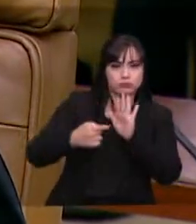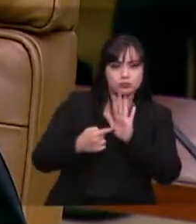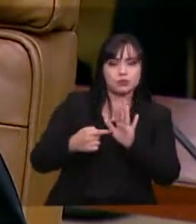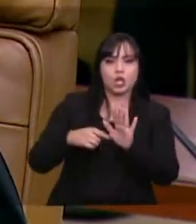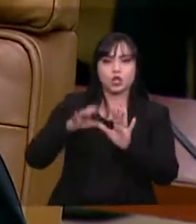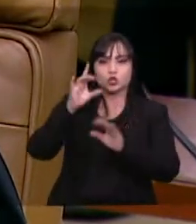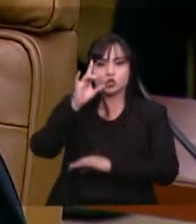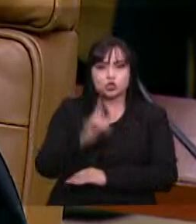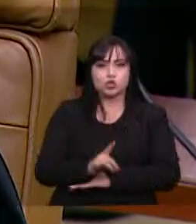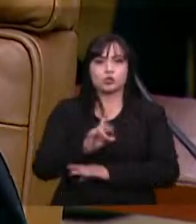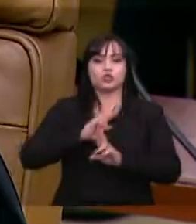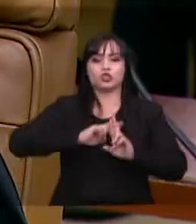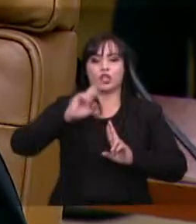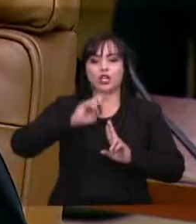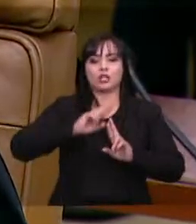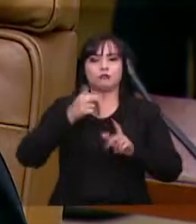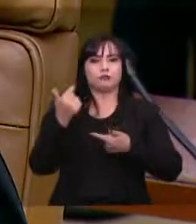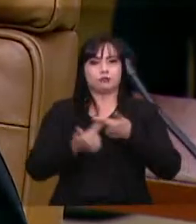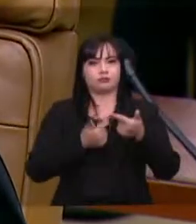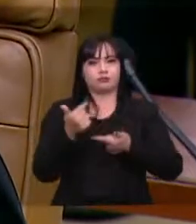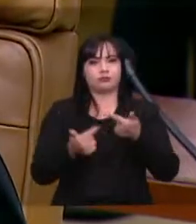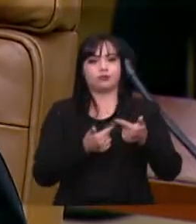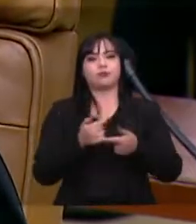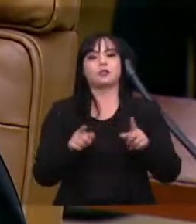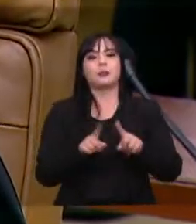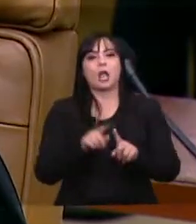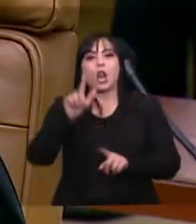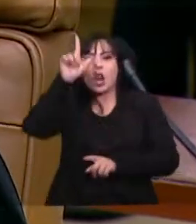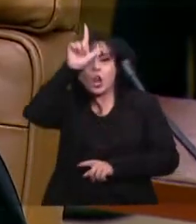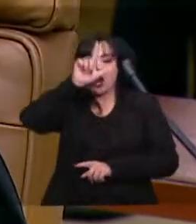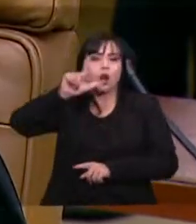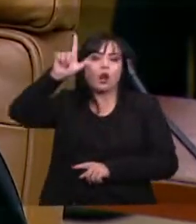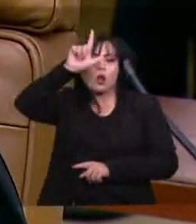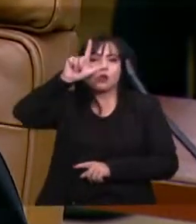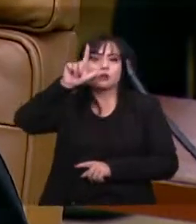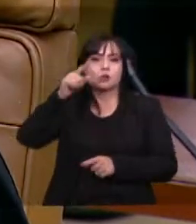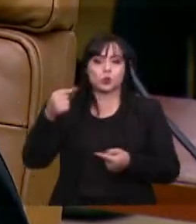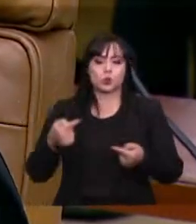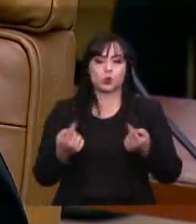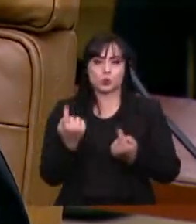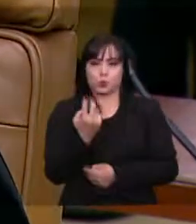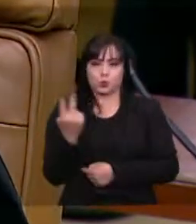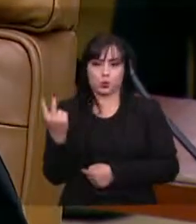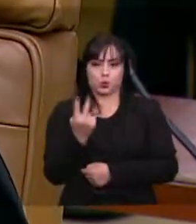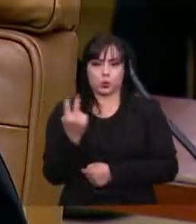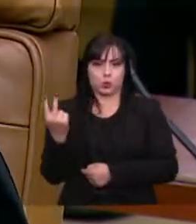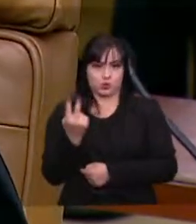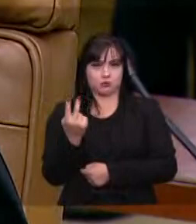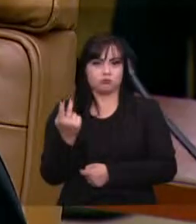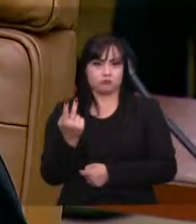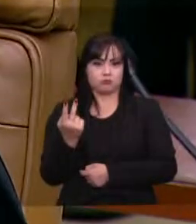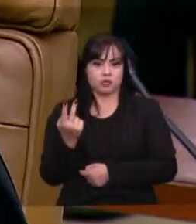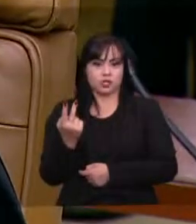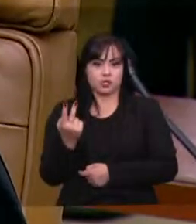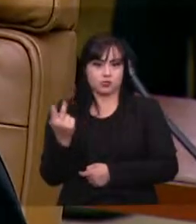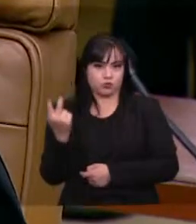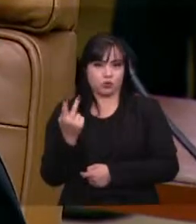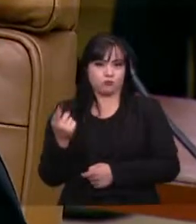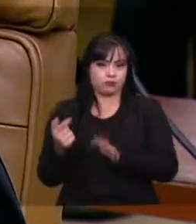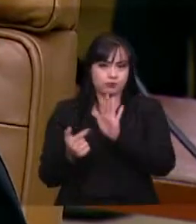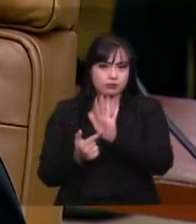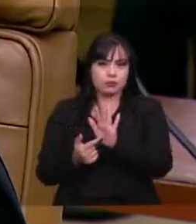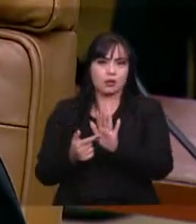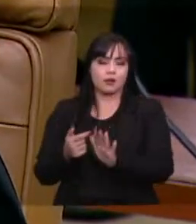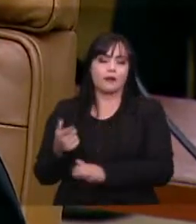diretorias da rede de postos serviços e de operações e logísticas respectivamente indicado ambos